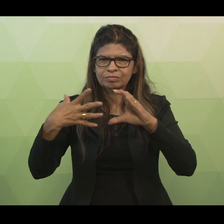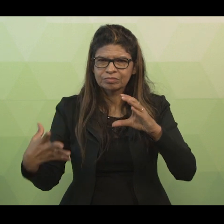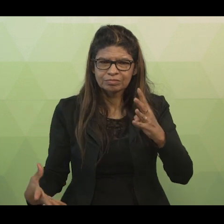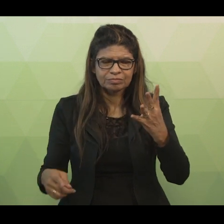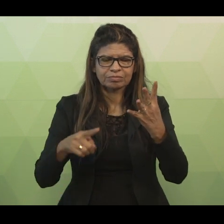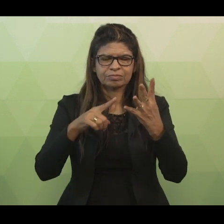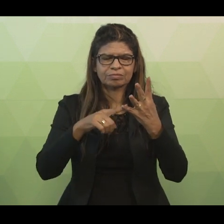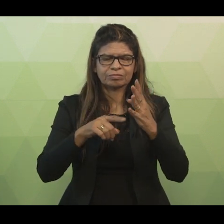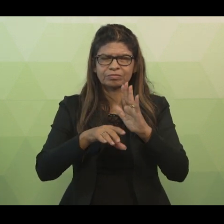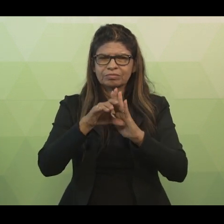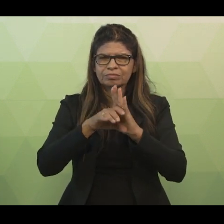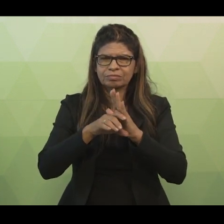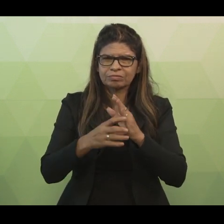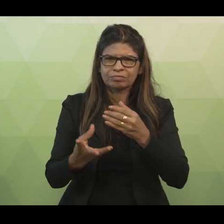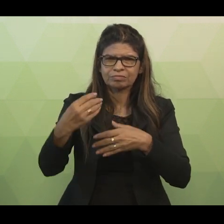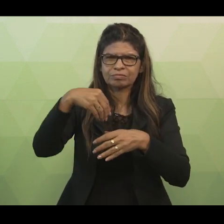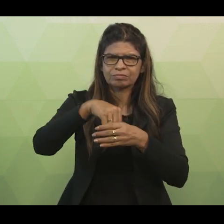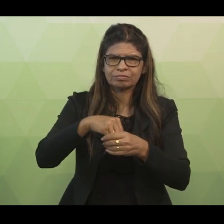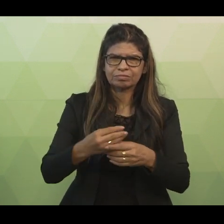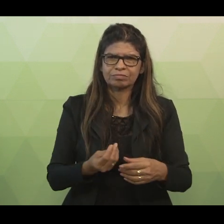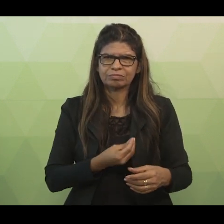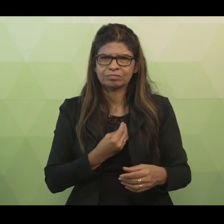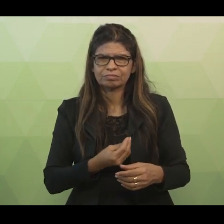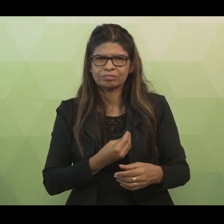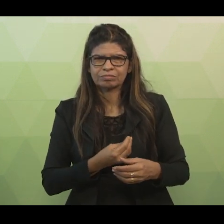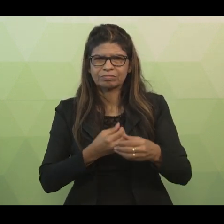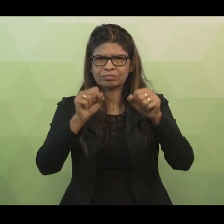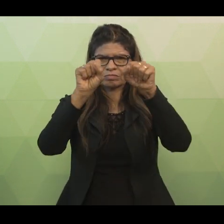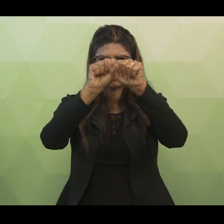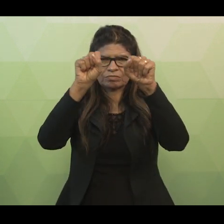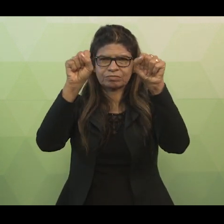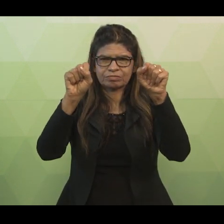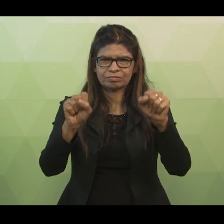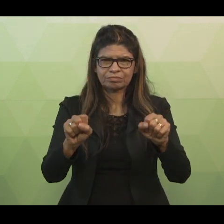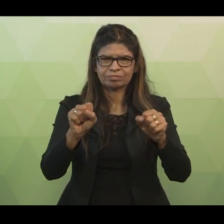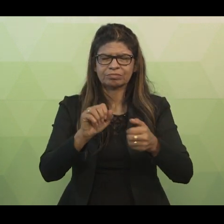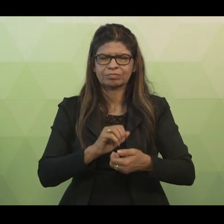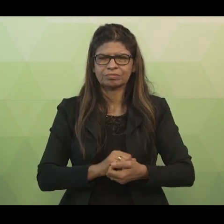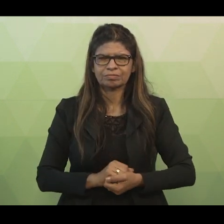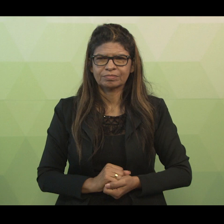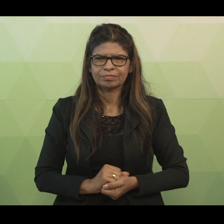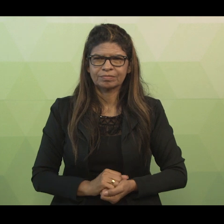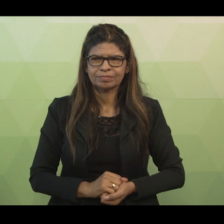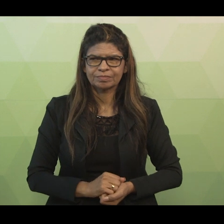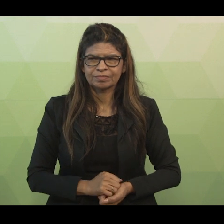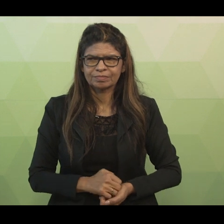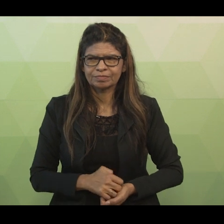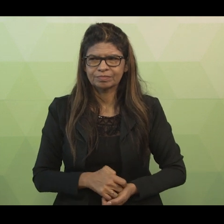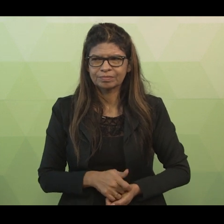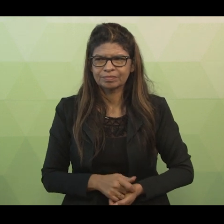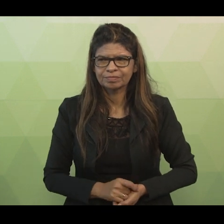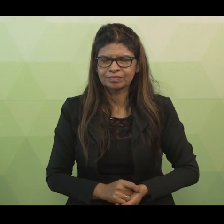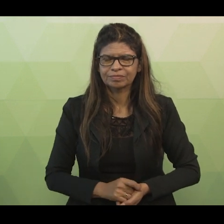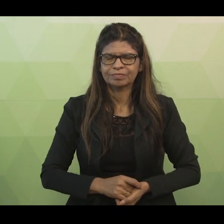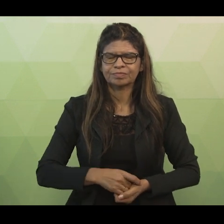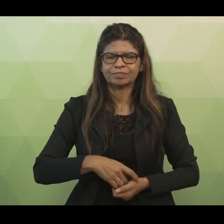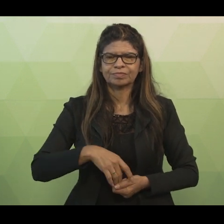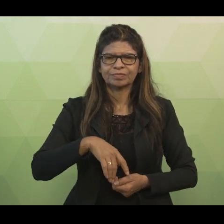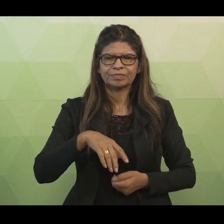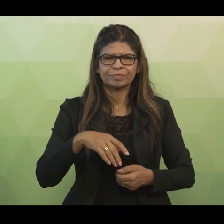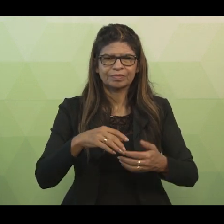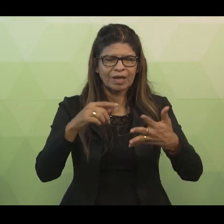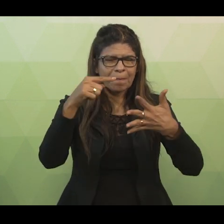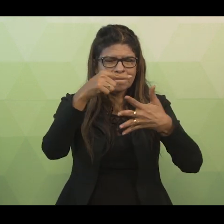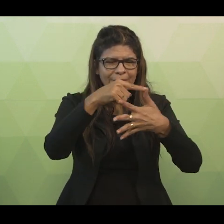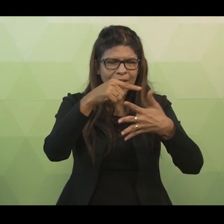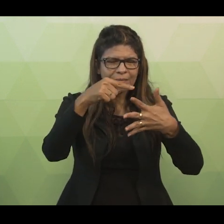requisitos e a identificação dos atributos do sistema a ser desenvolvido. Já comentei com você sobre a importância de se